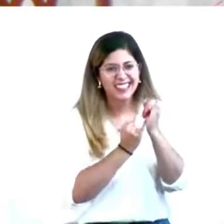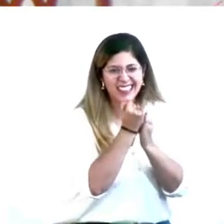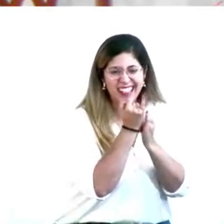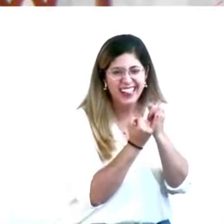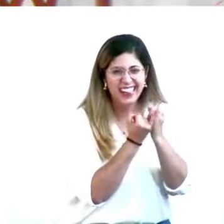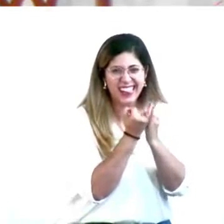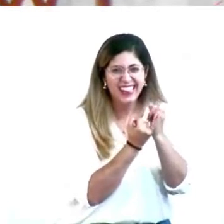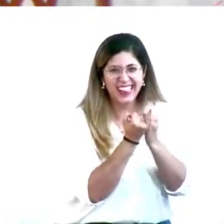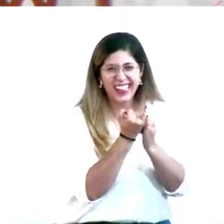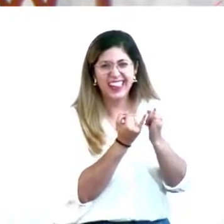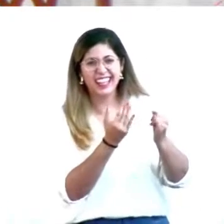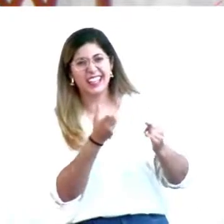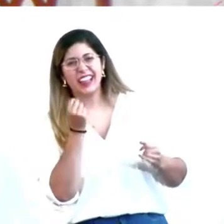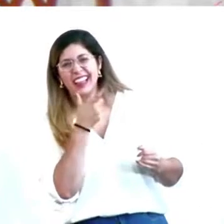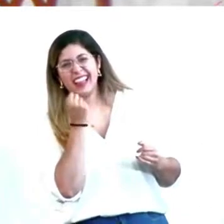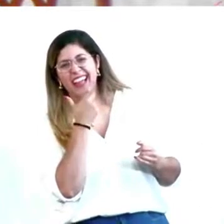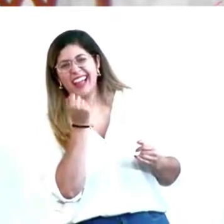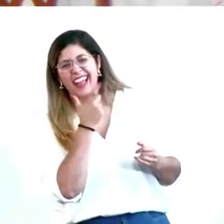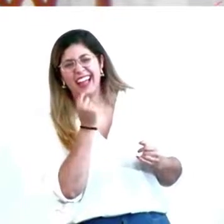mas rindo das piadas